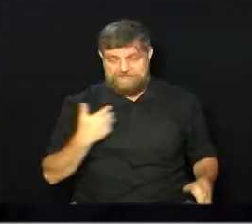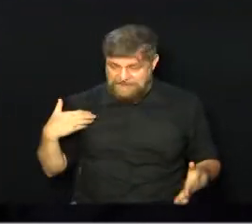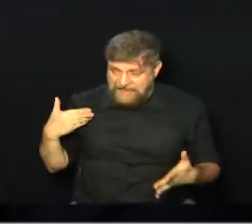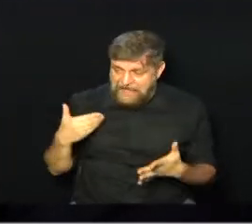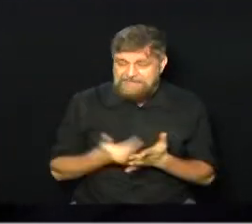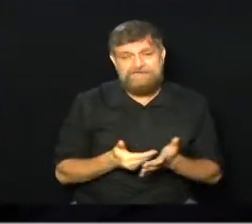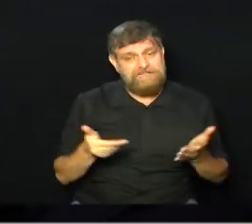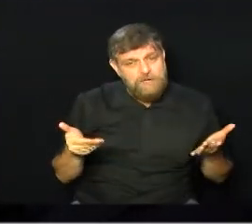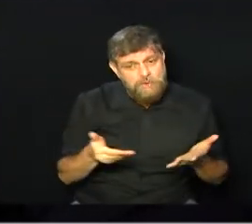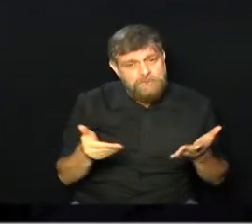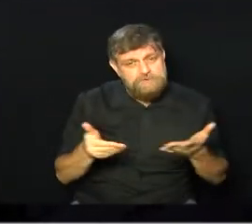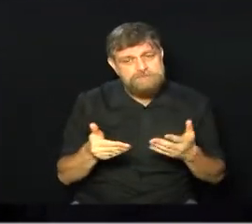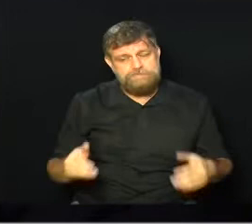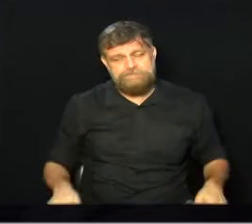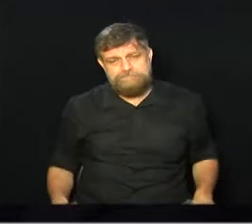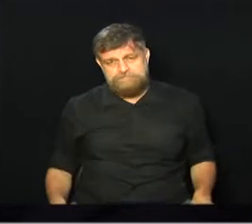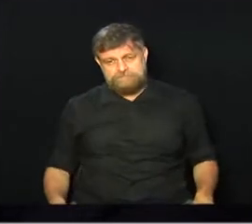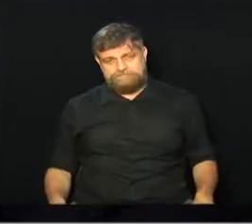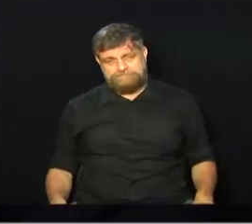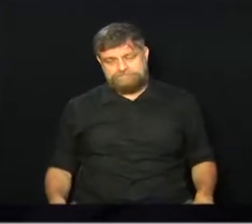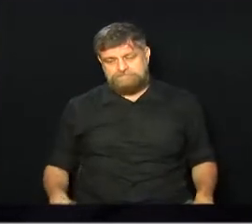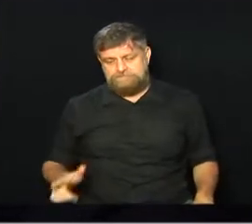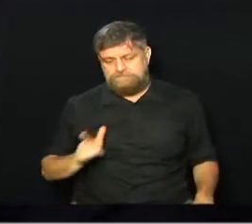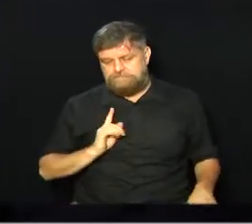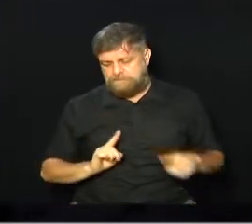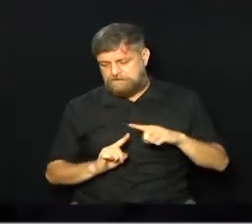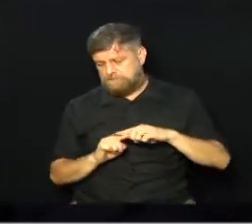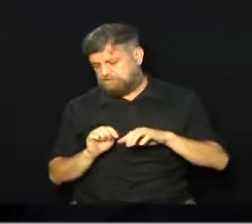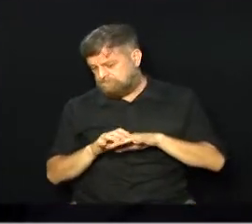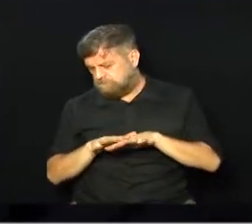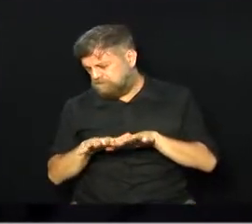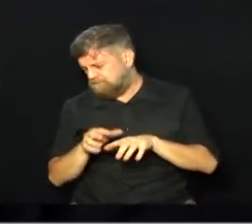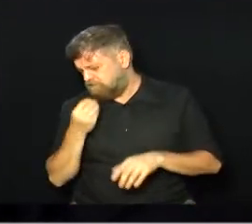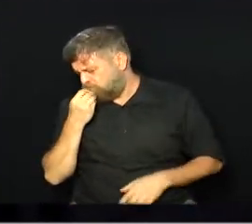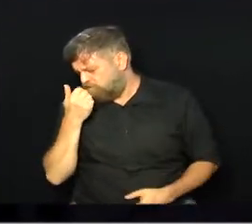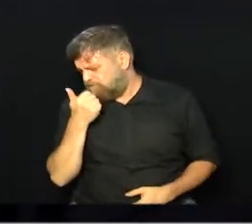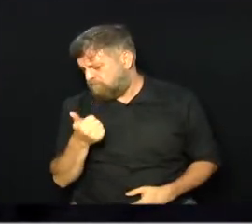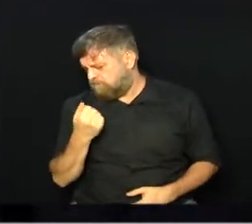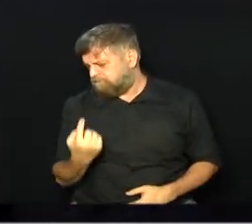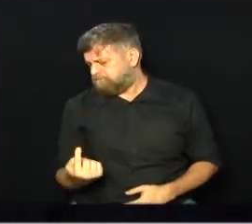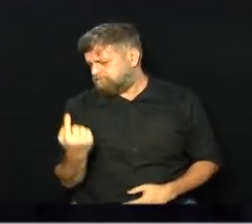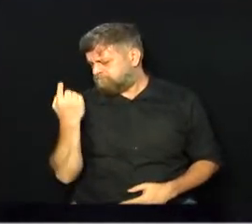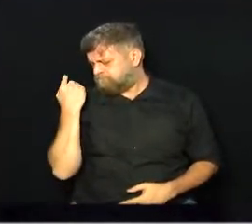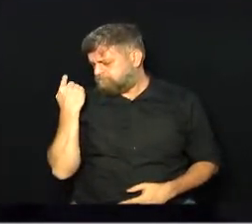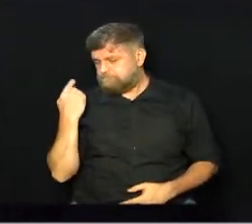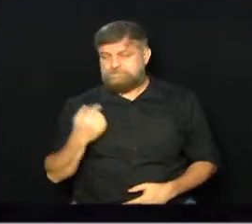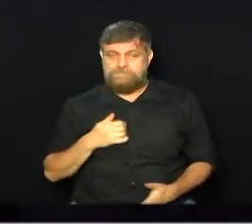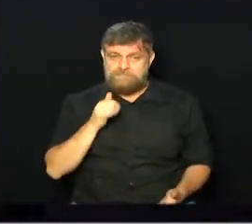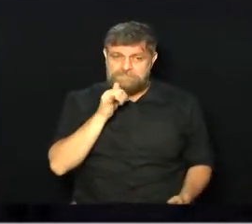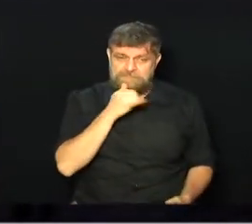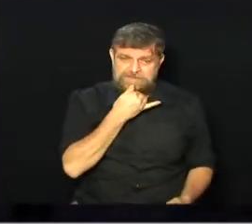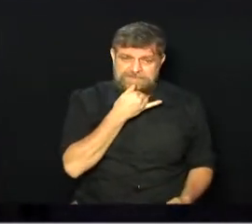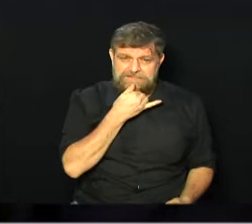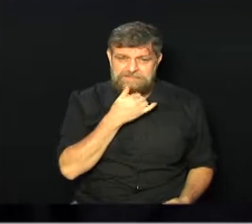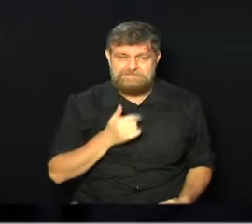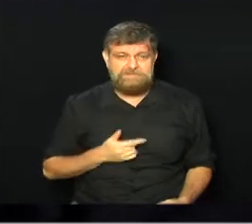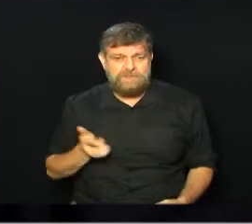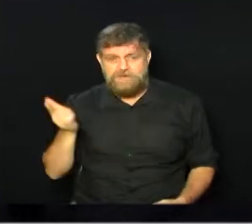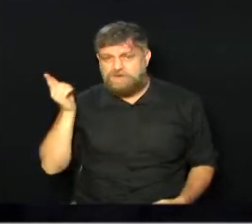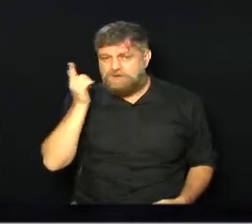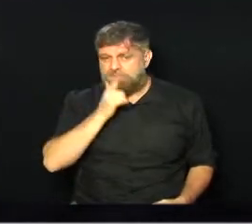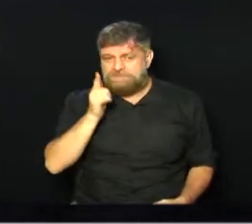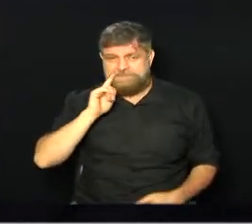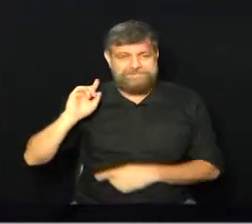hoje. Então, a gente tinha um time bom, muito bom na época, mas que infelizmente não conseguiu trazer resultado.